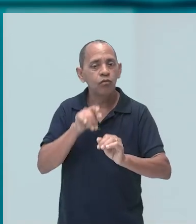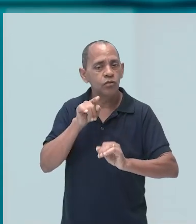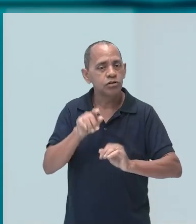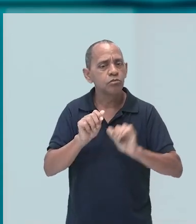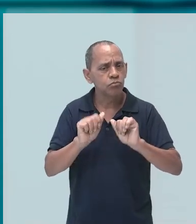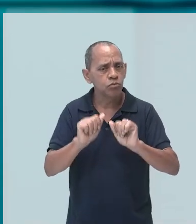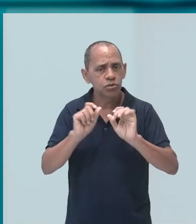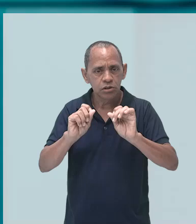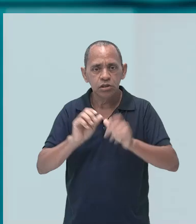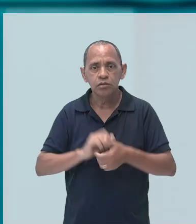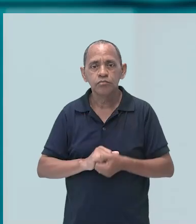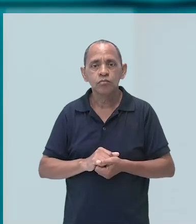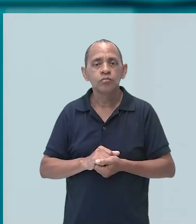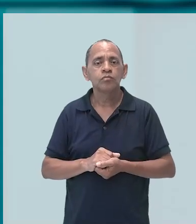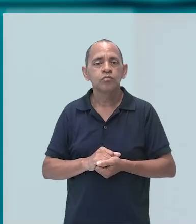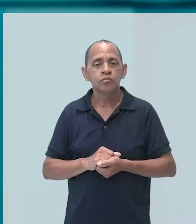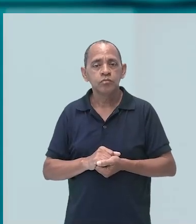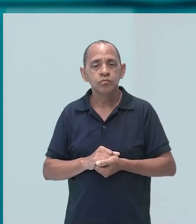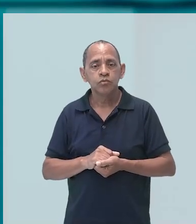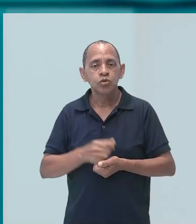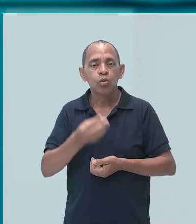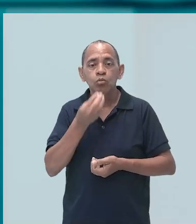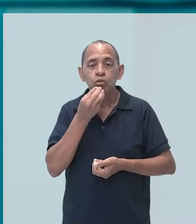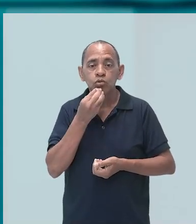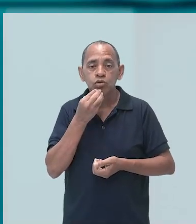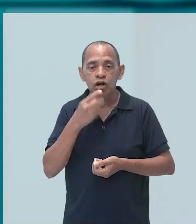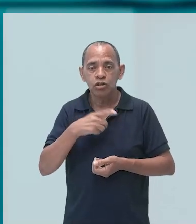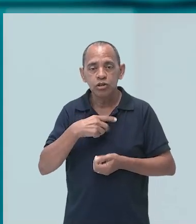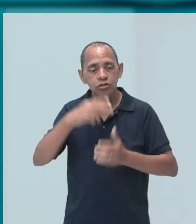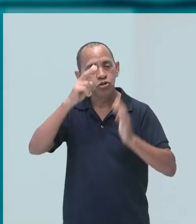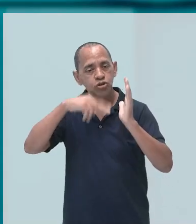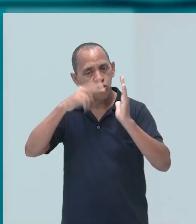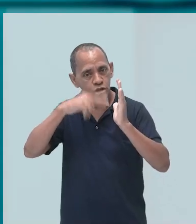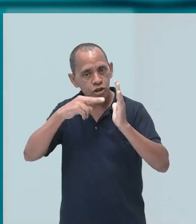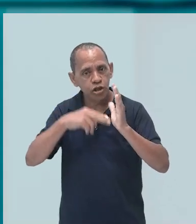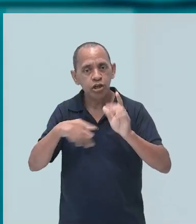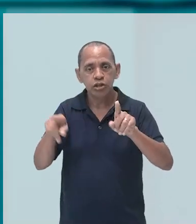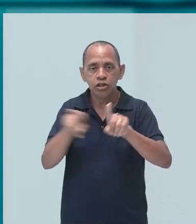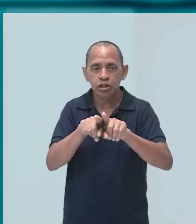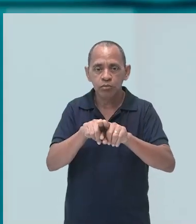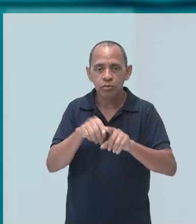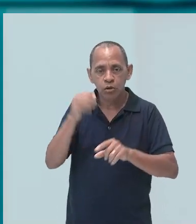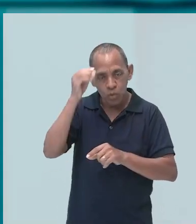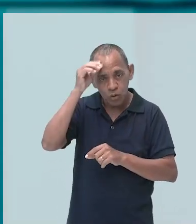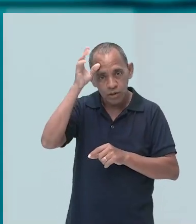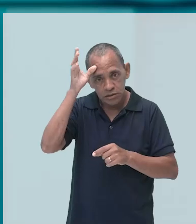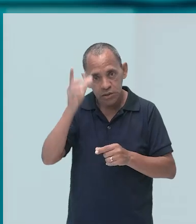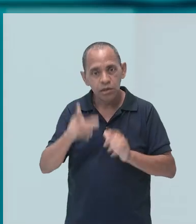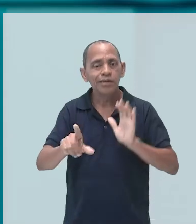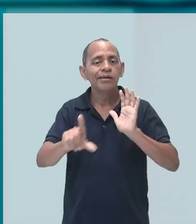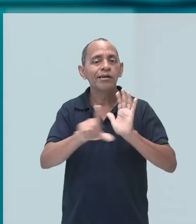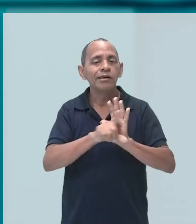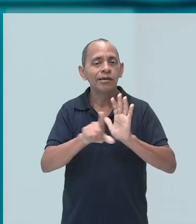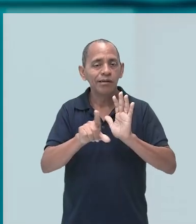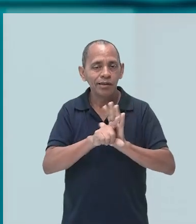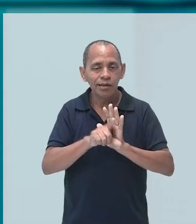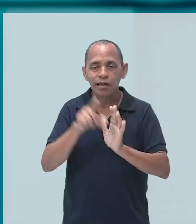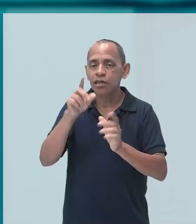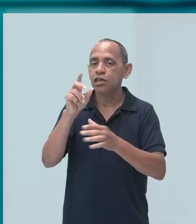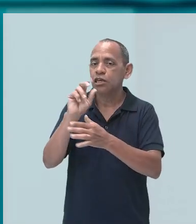nunca teve a oportunidade de ler esse texto, para que você possa efetivamente conhecer qual é a lei, então,